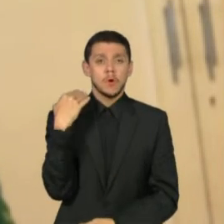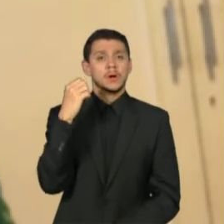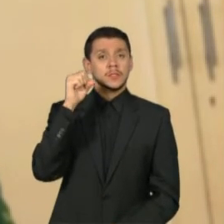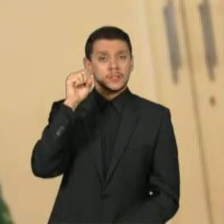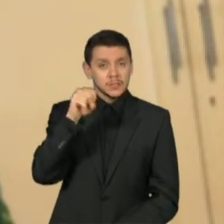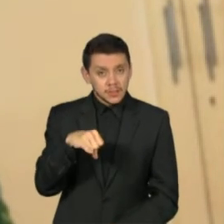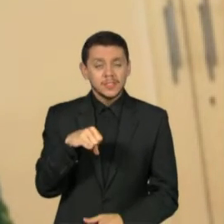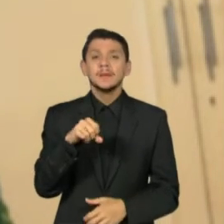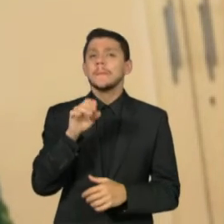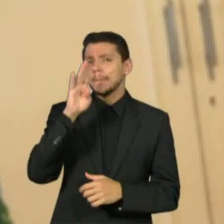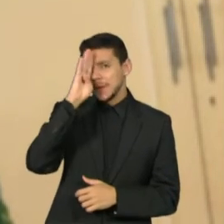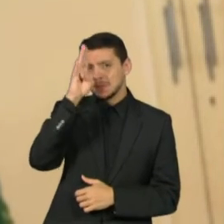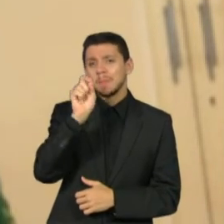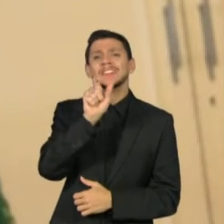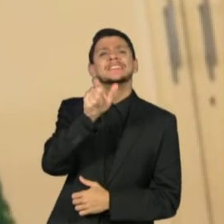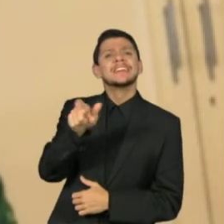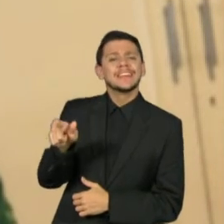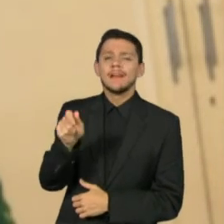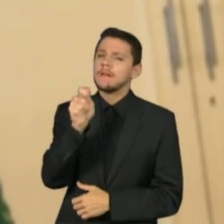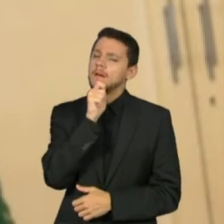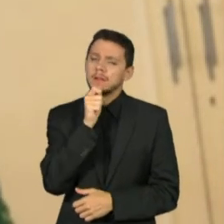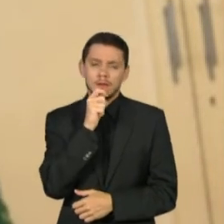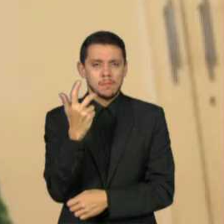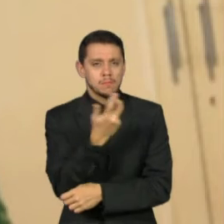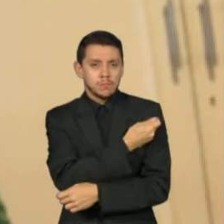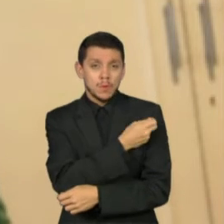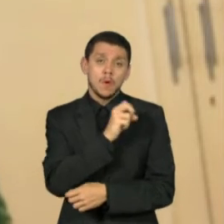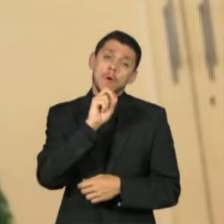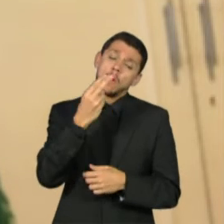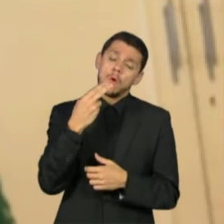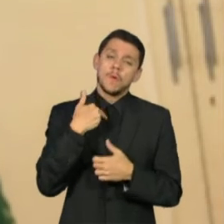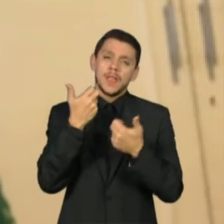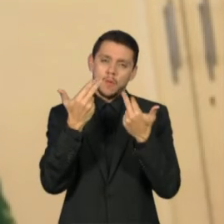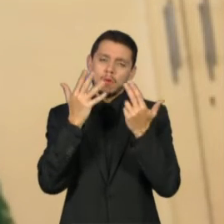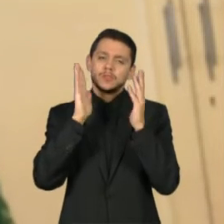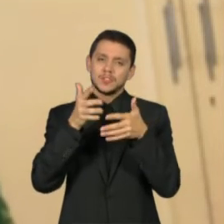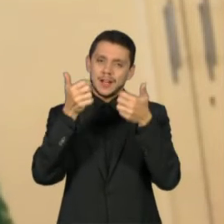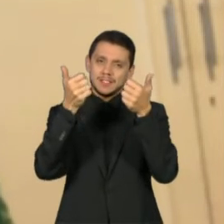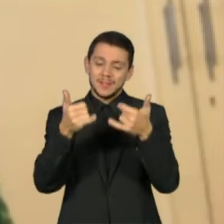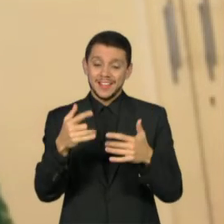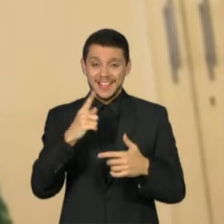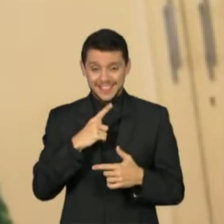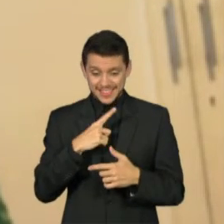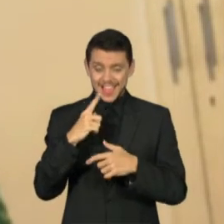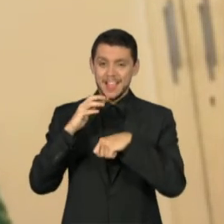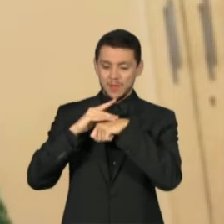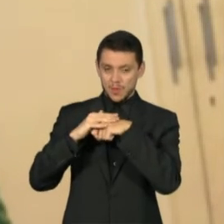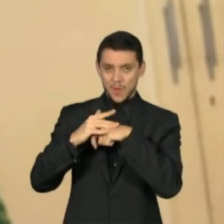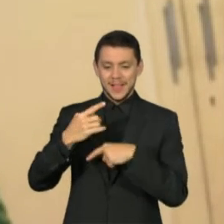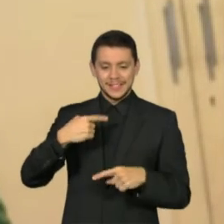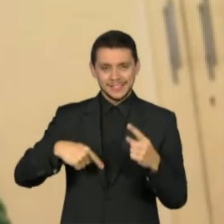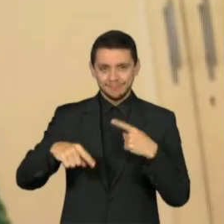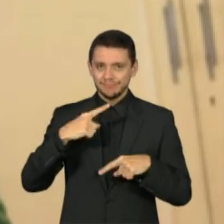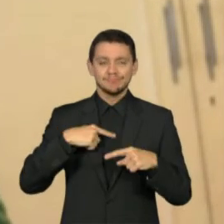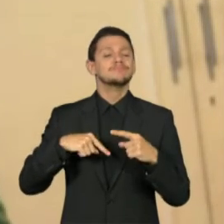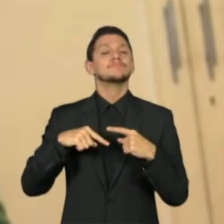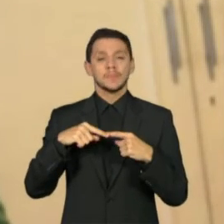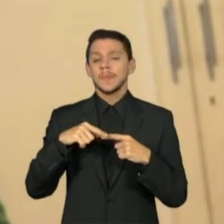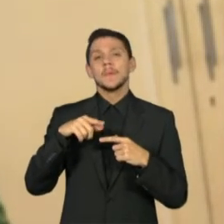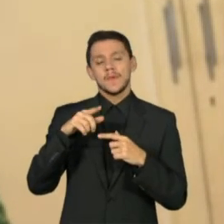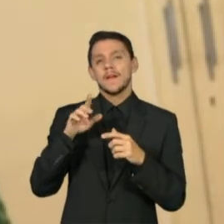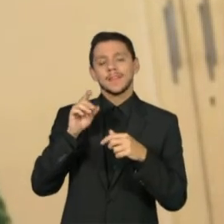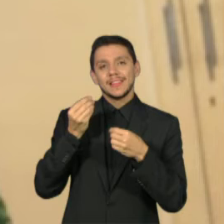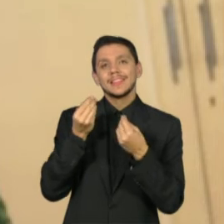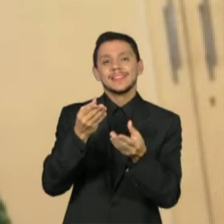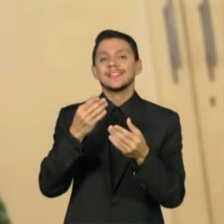que não receberam a vacina ou que têm, como eu já falei, alguma doença que aumenta o risco da forma grave da